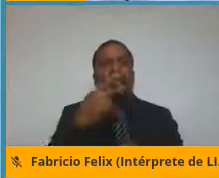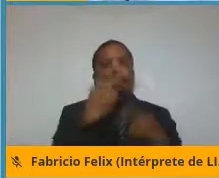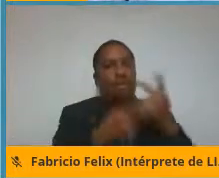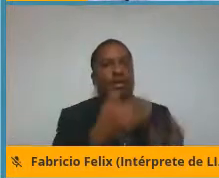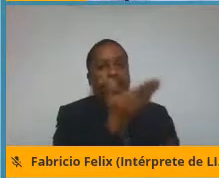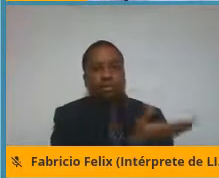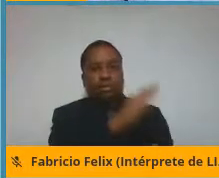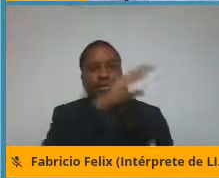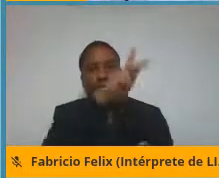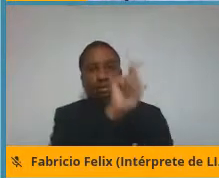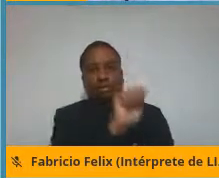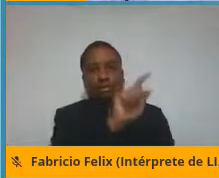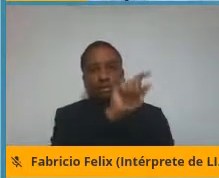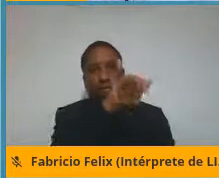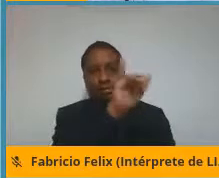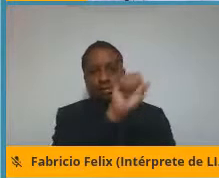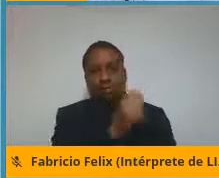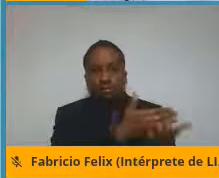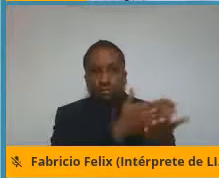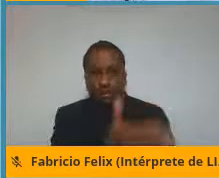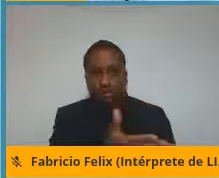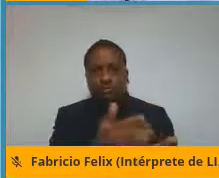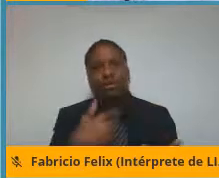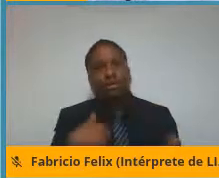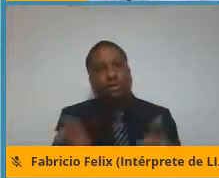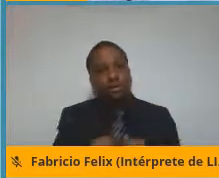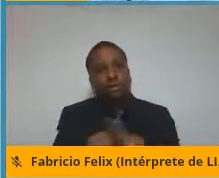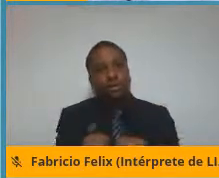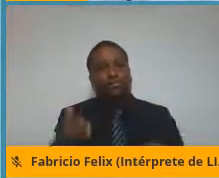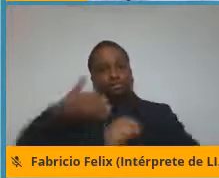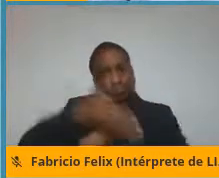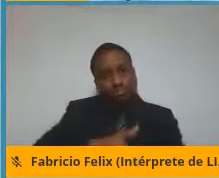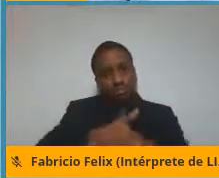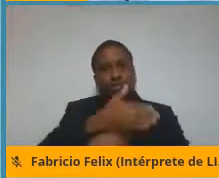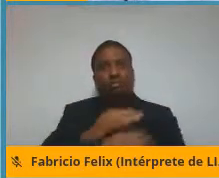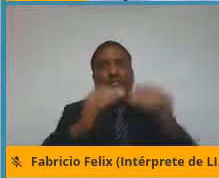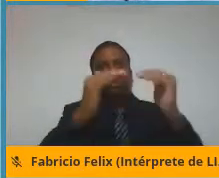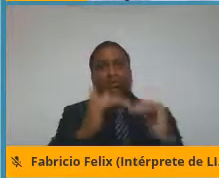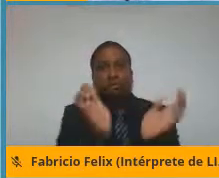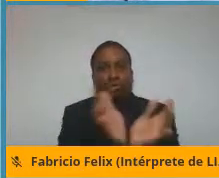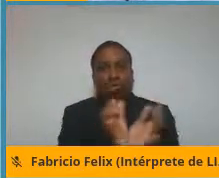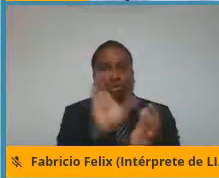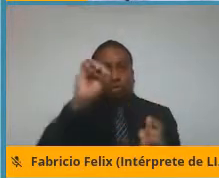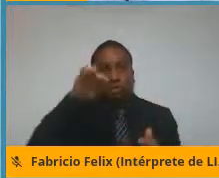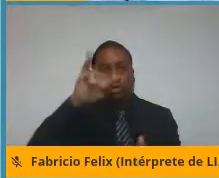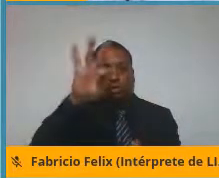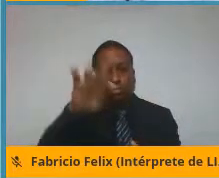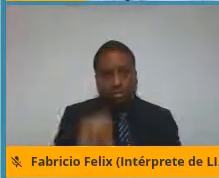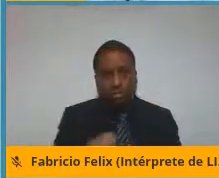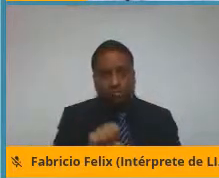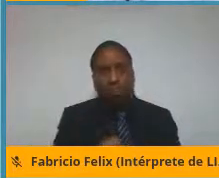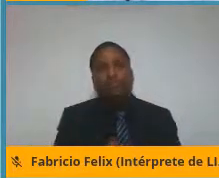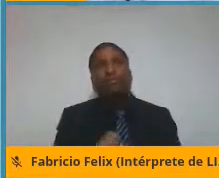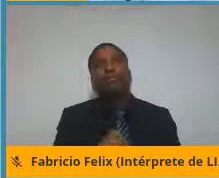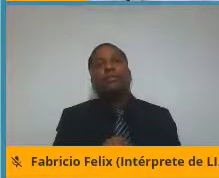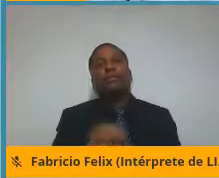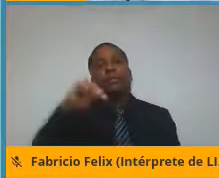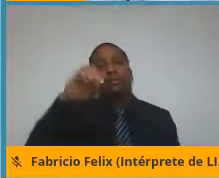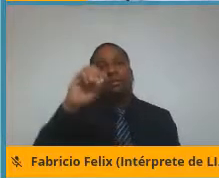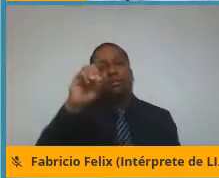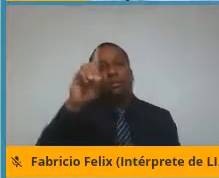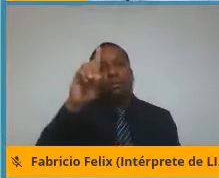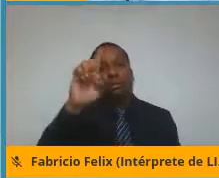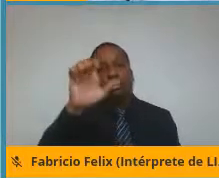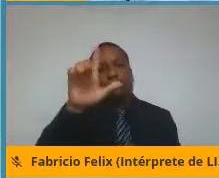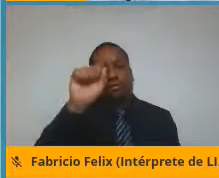começo, integrei um desses subcomitês, desde abril, que é o subcomitê de modelagem